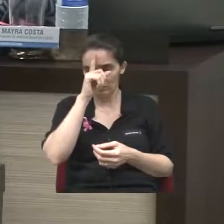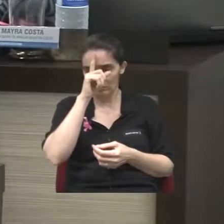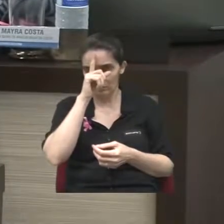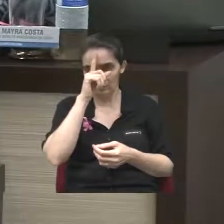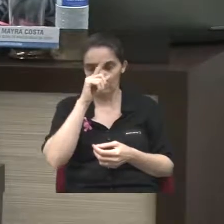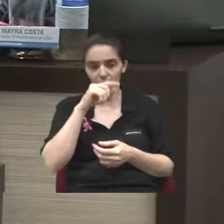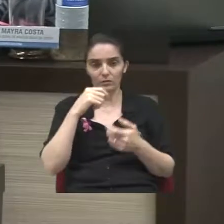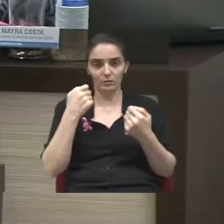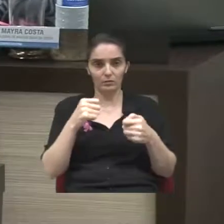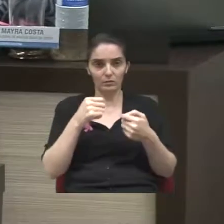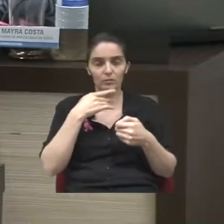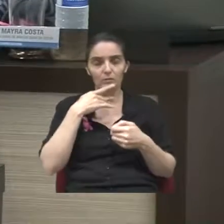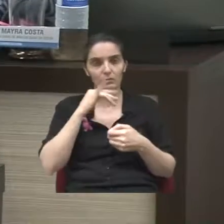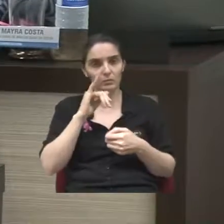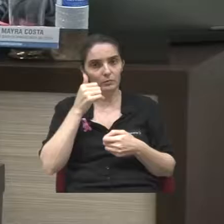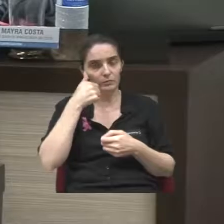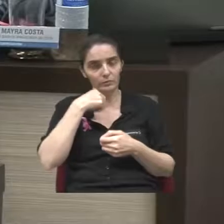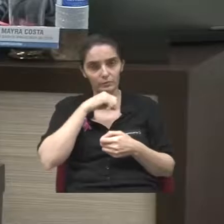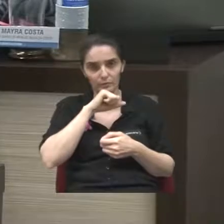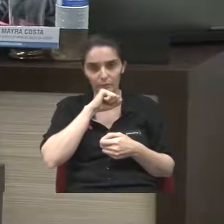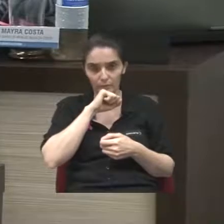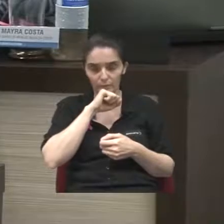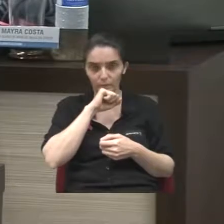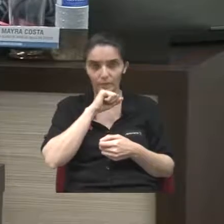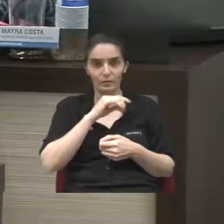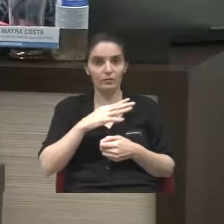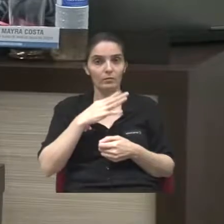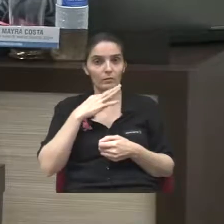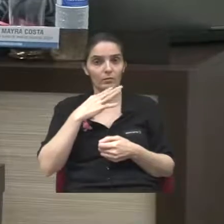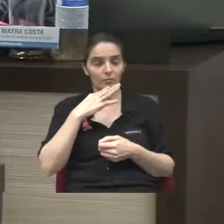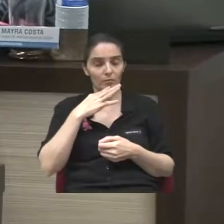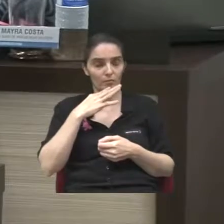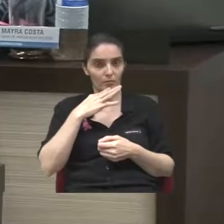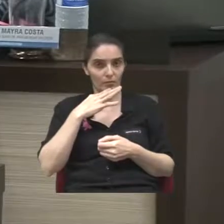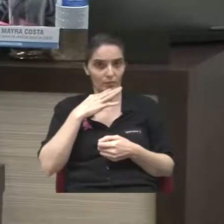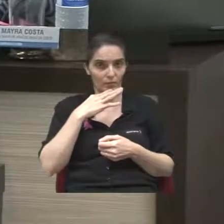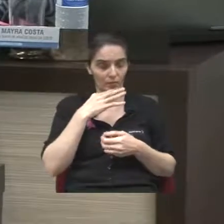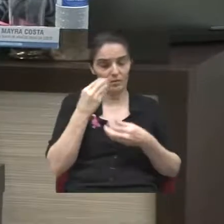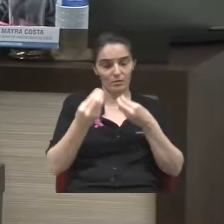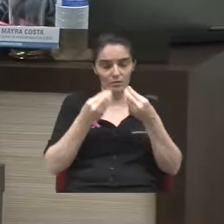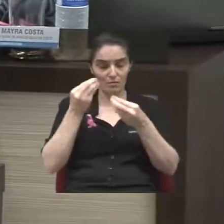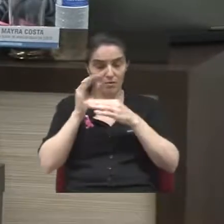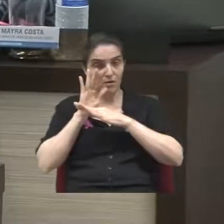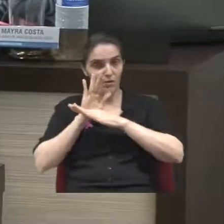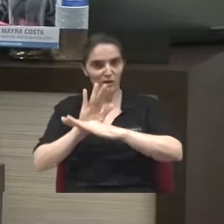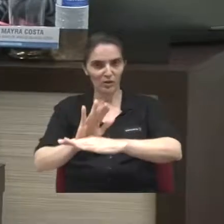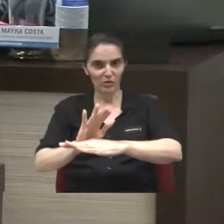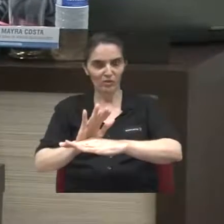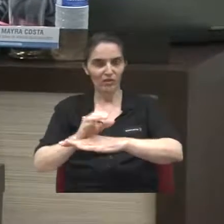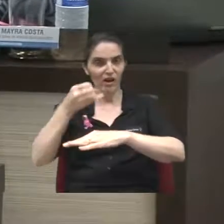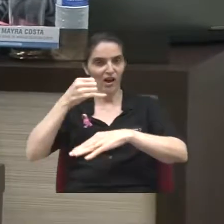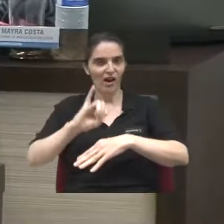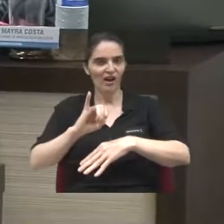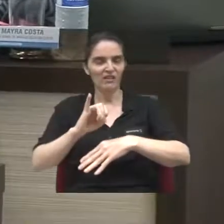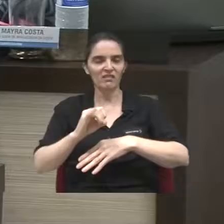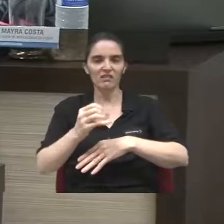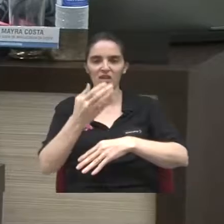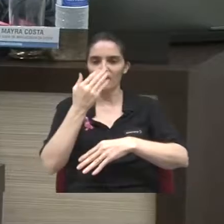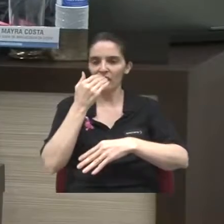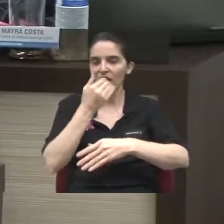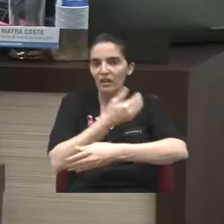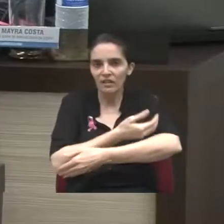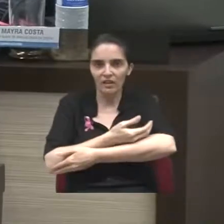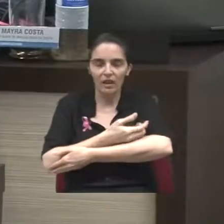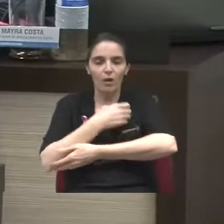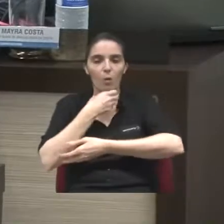aos responsáveis, orientação e treinamento para os primeiros socorros em casos de engasgamento, aspiração